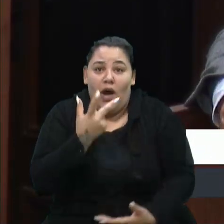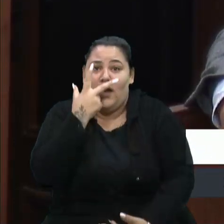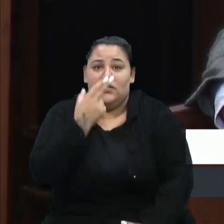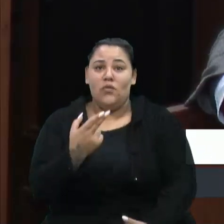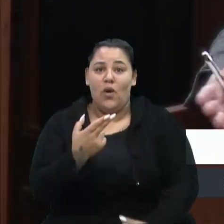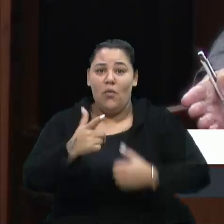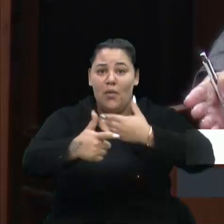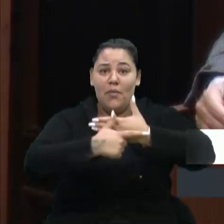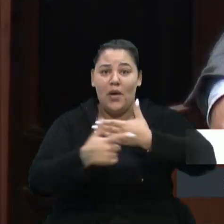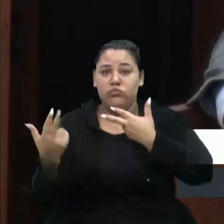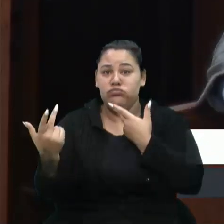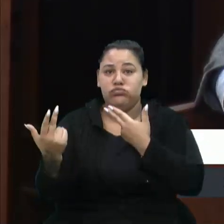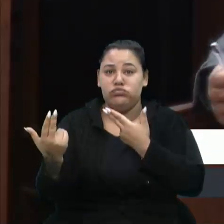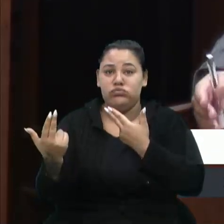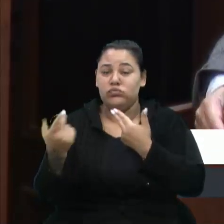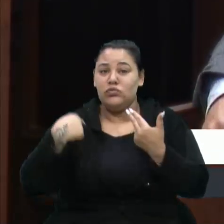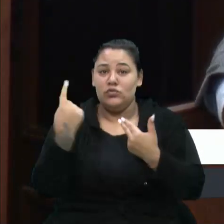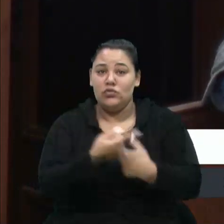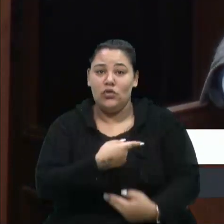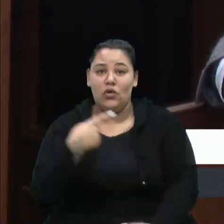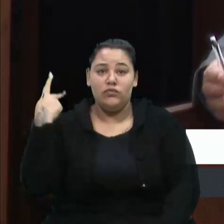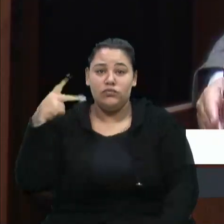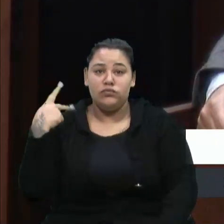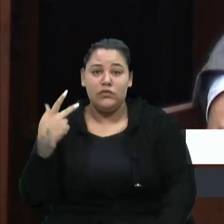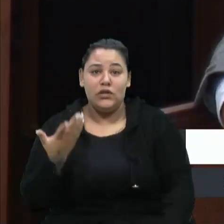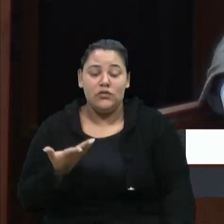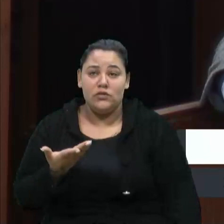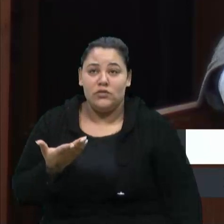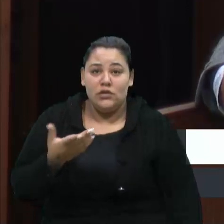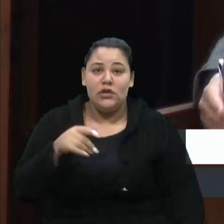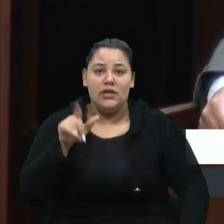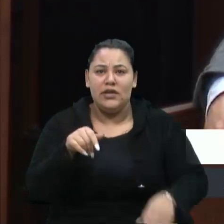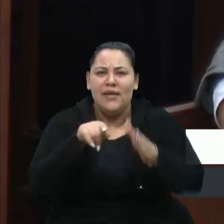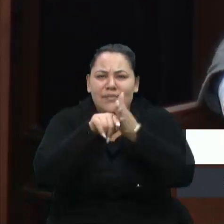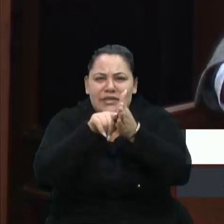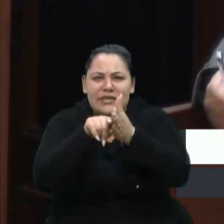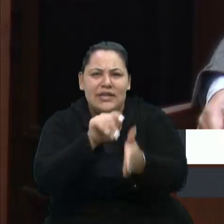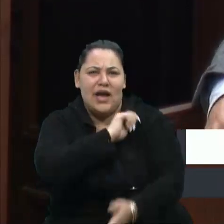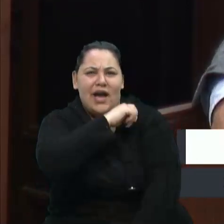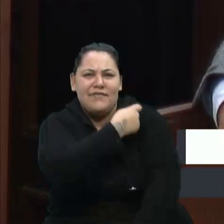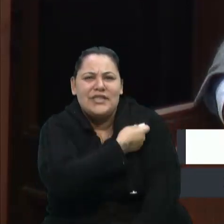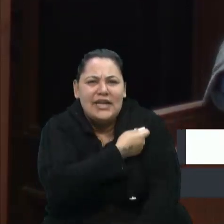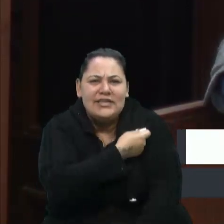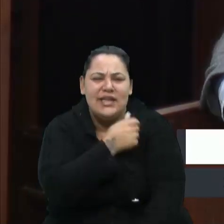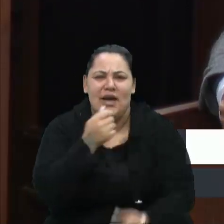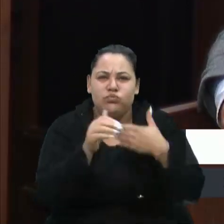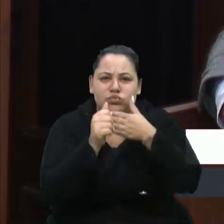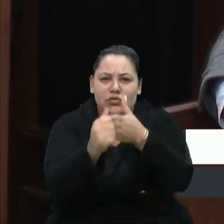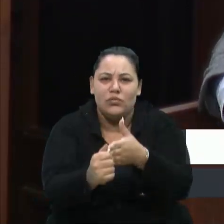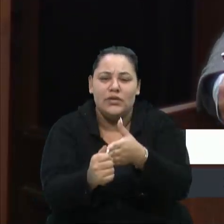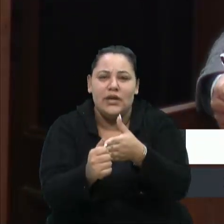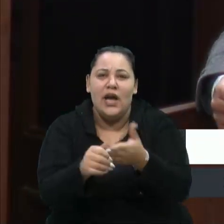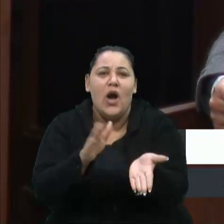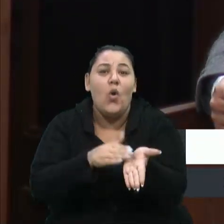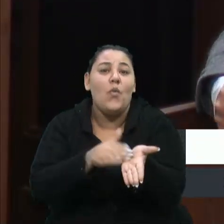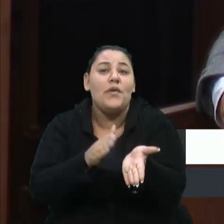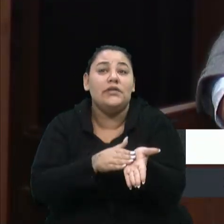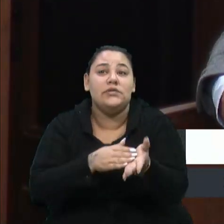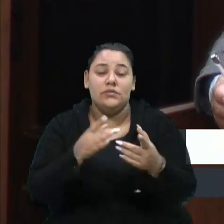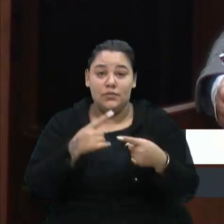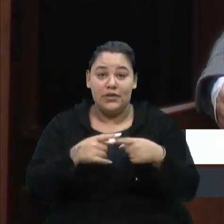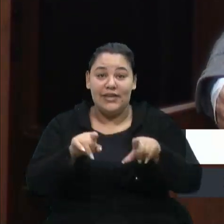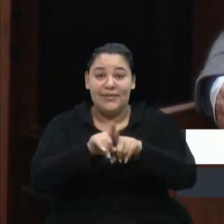nosso que é um papel de investigação que é um papel de fiscalização que é um papel de divulgação de cobrança a gente é quando ligam pra